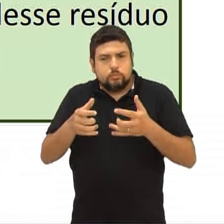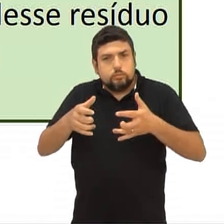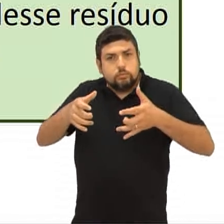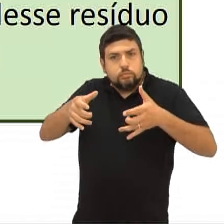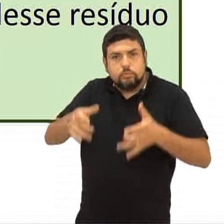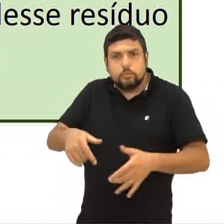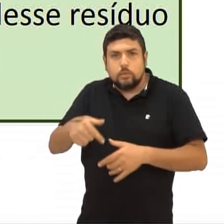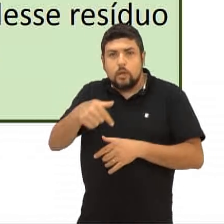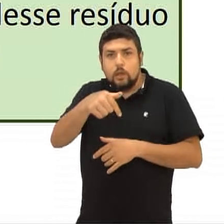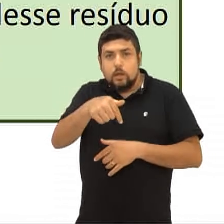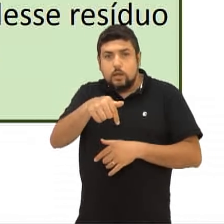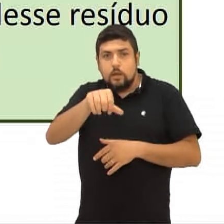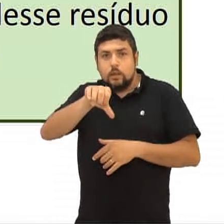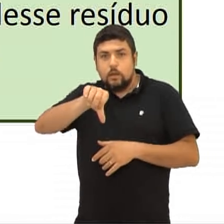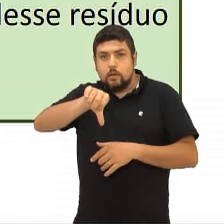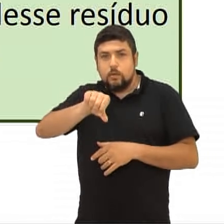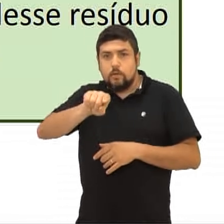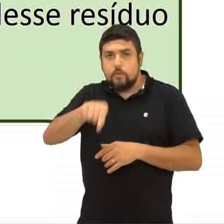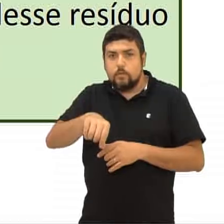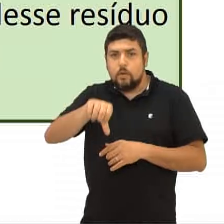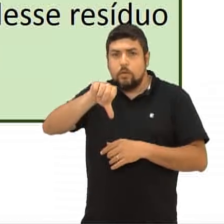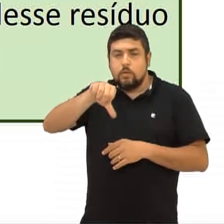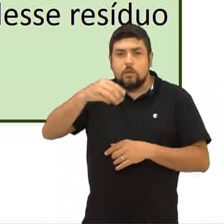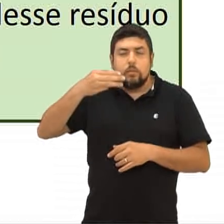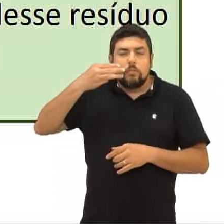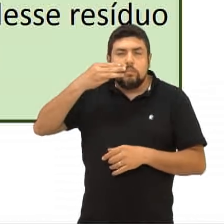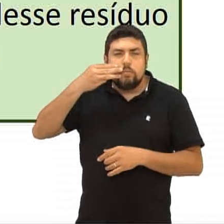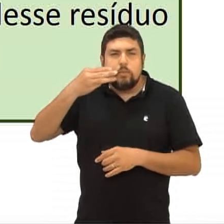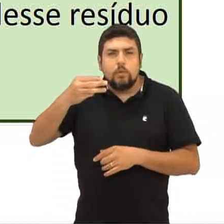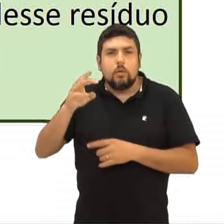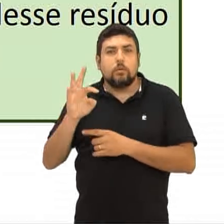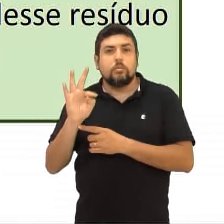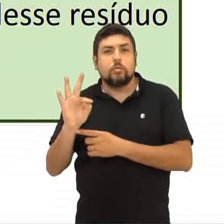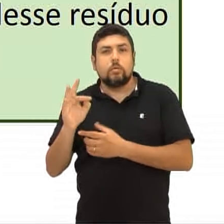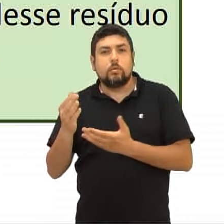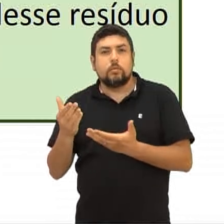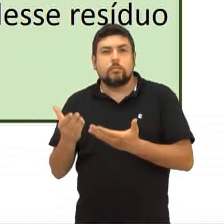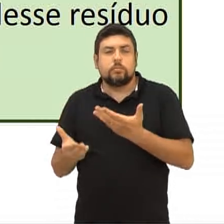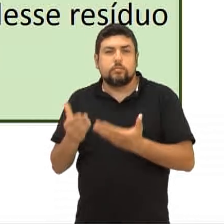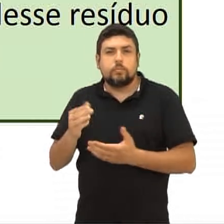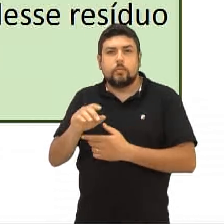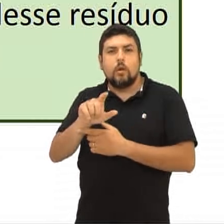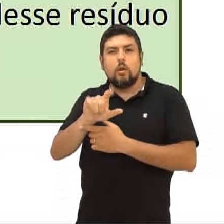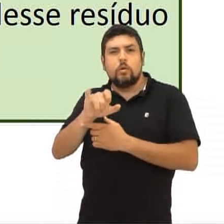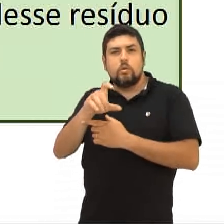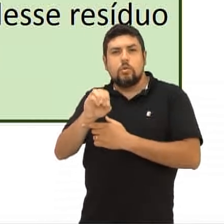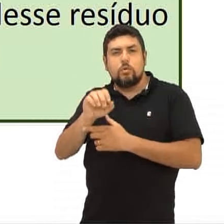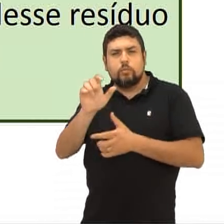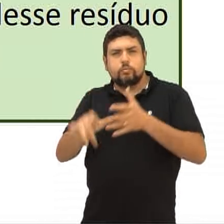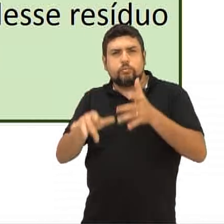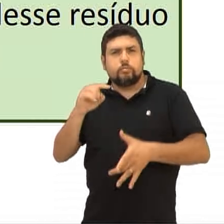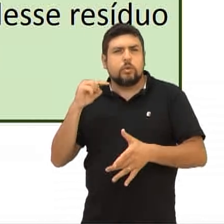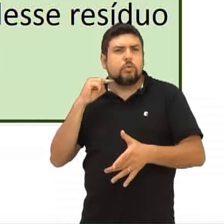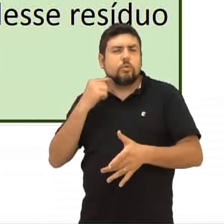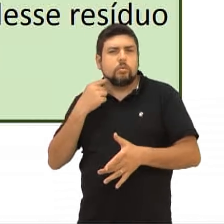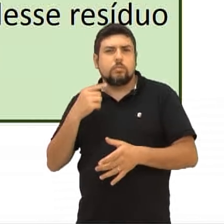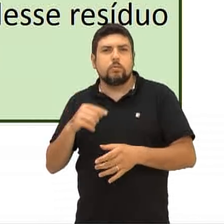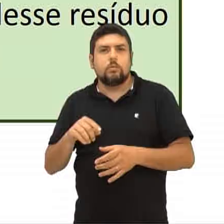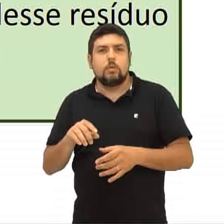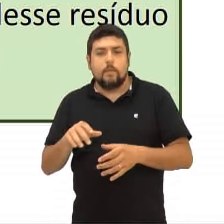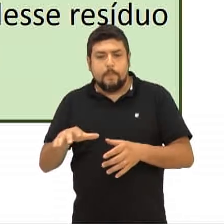79,9 milhões de toneladas de lixo em todo o Brasil. E somente 3% dessa